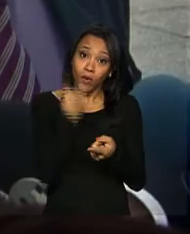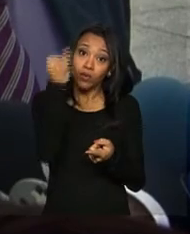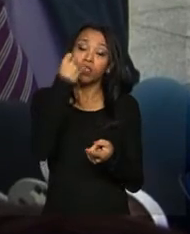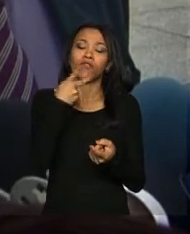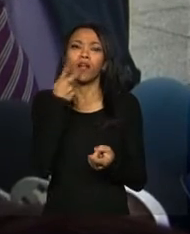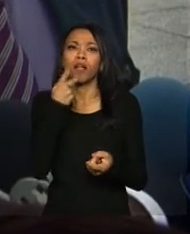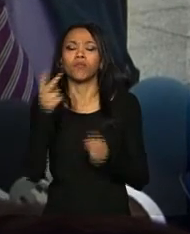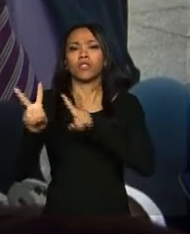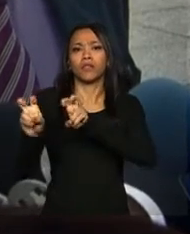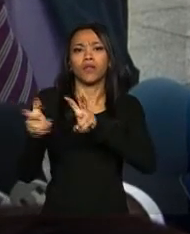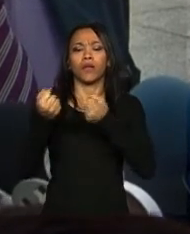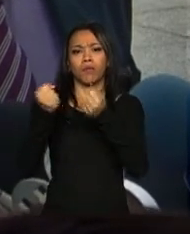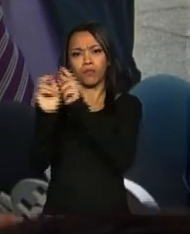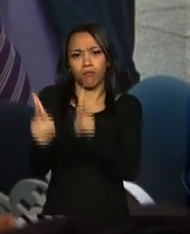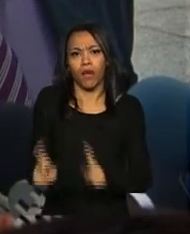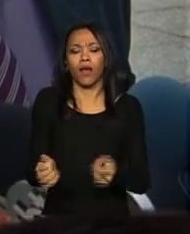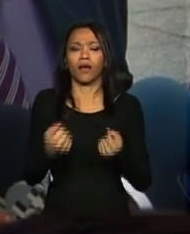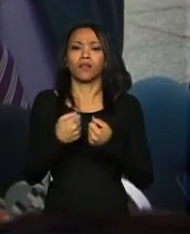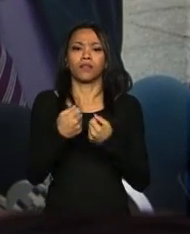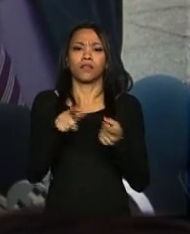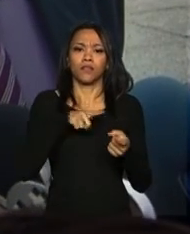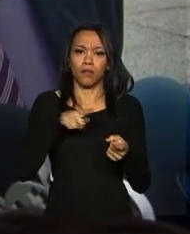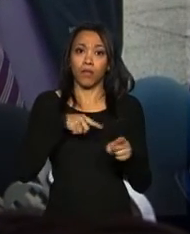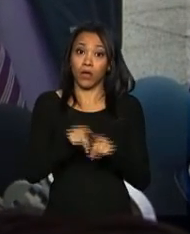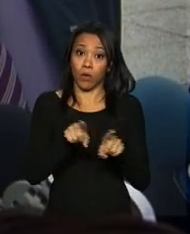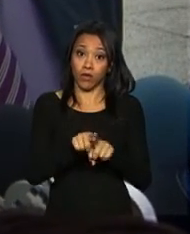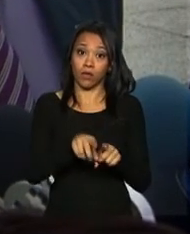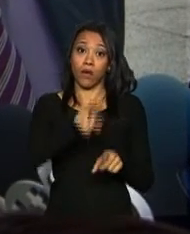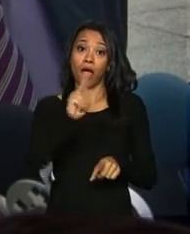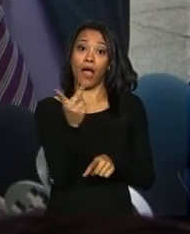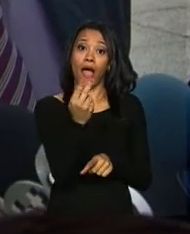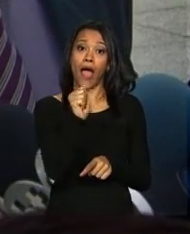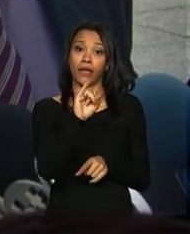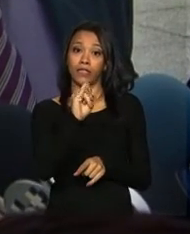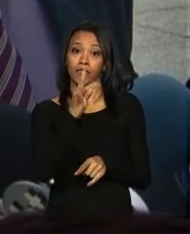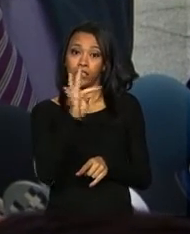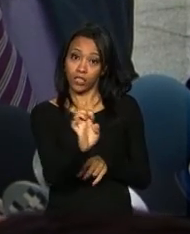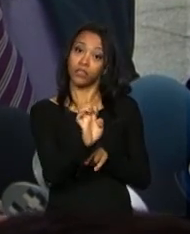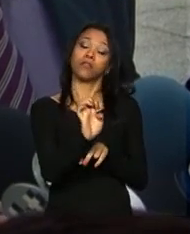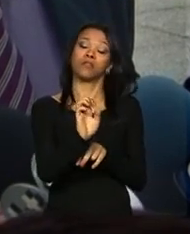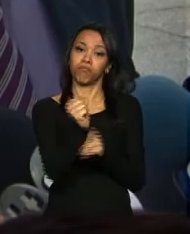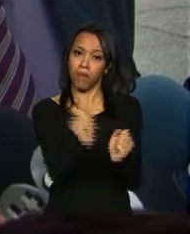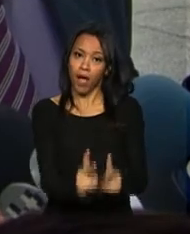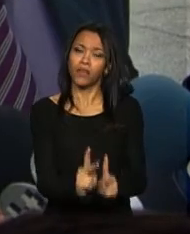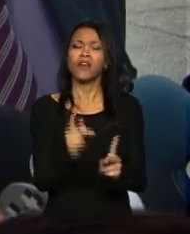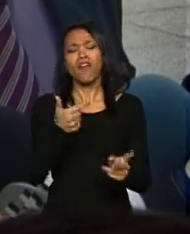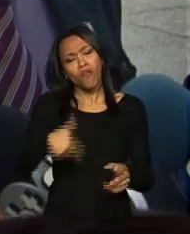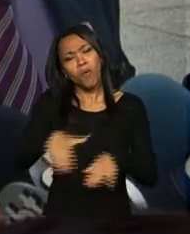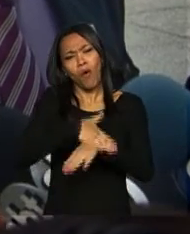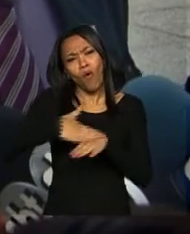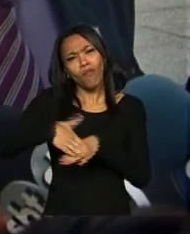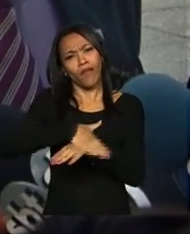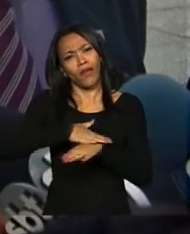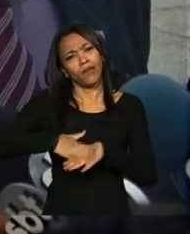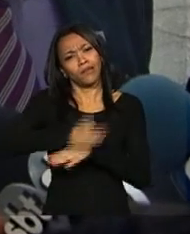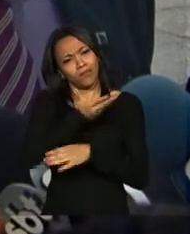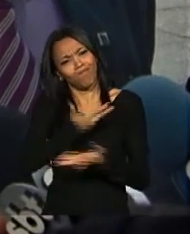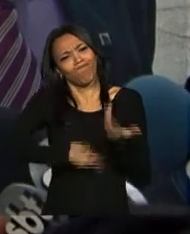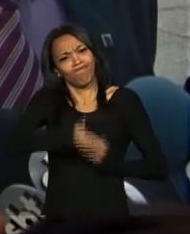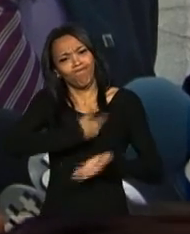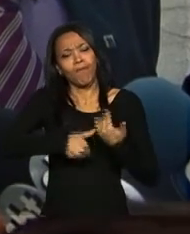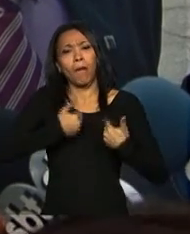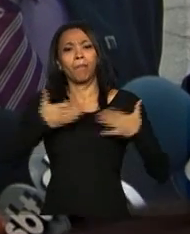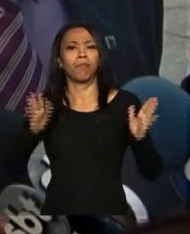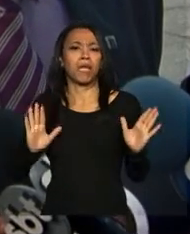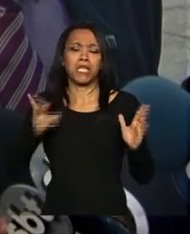paz, no Haiti e em outros países. Foi esse o contexto. Mas foi, sobretudo, uma conversa muito cordial, muito franca, muito